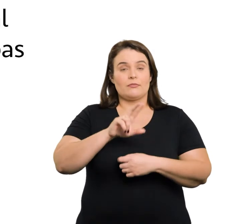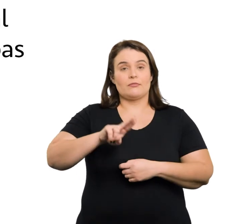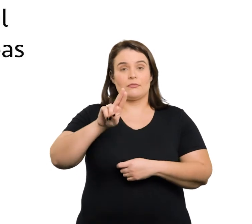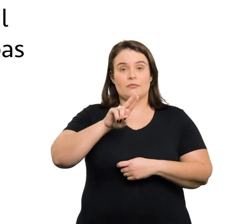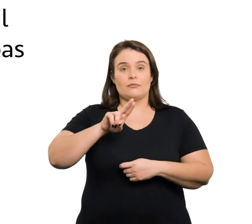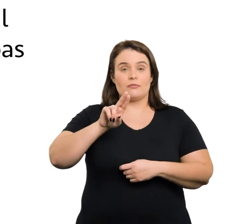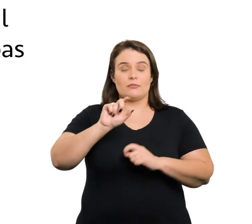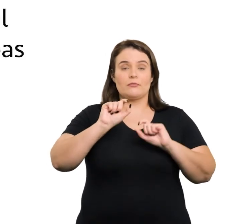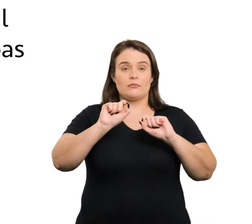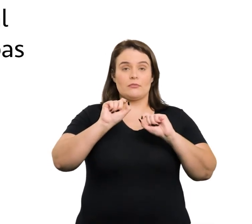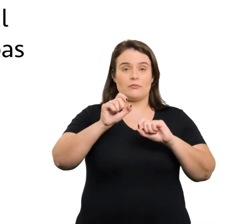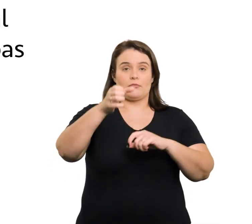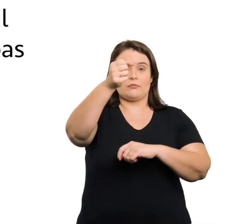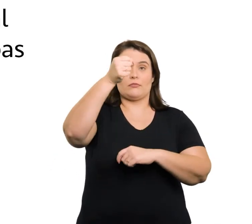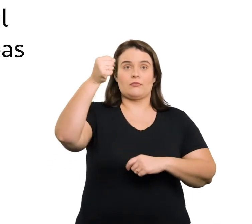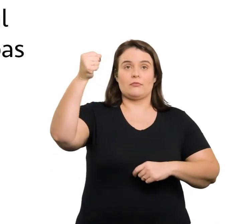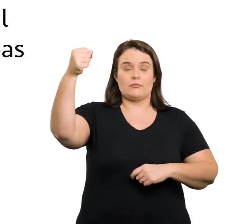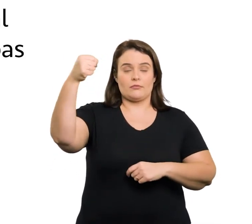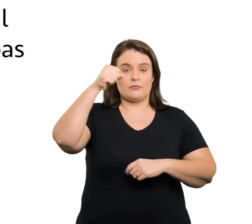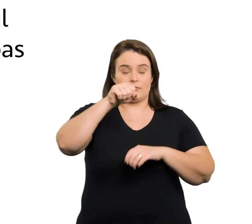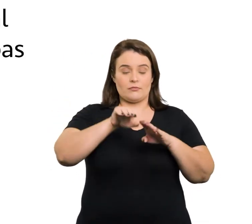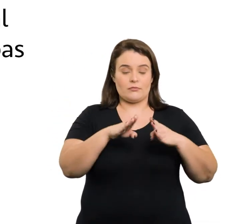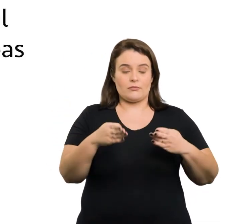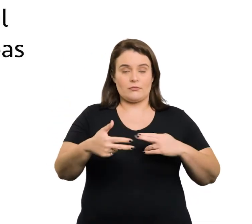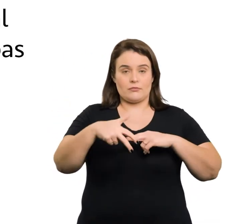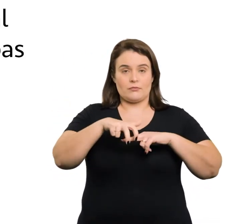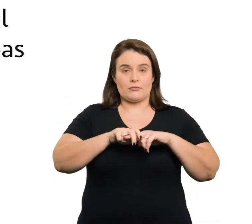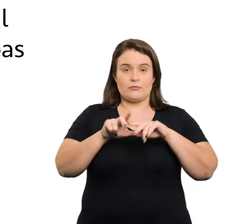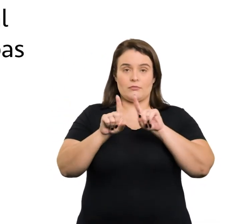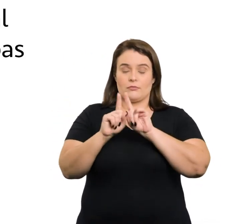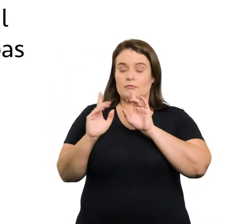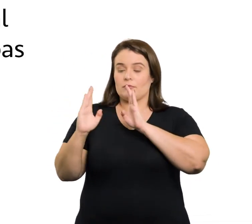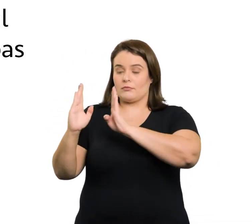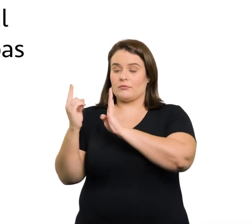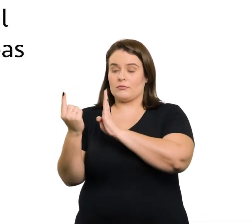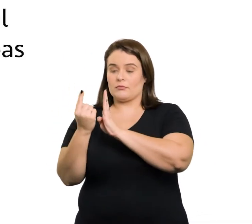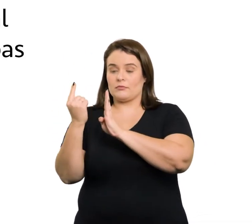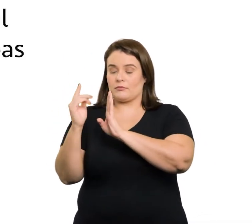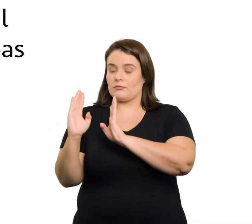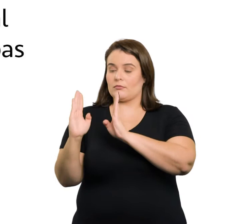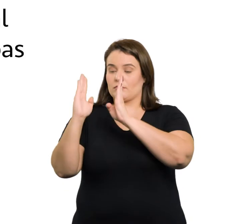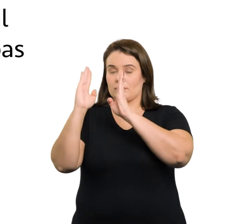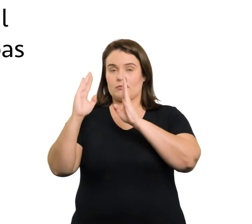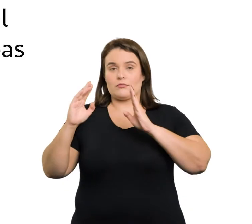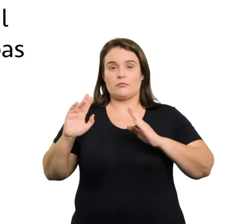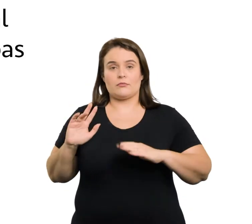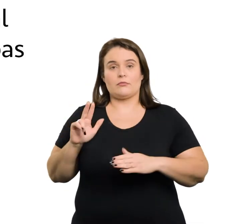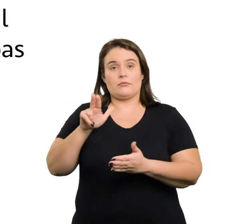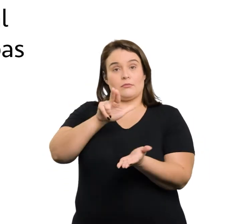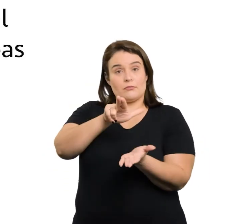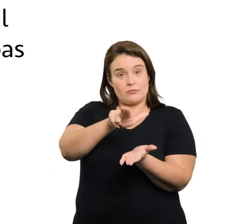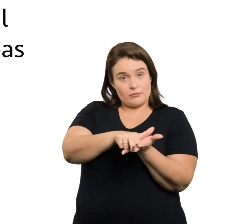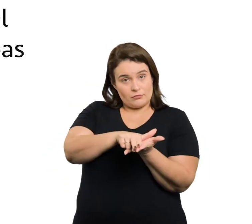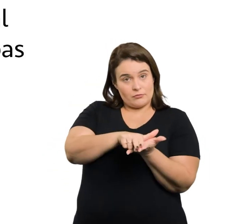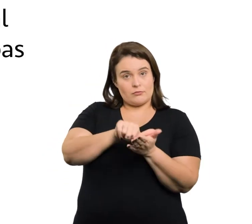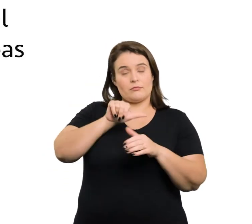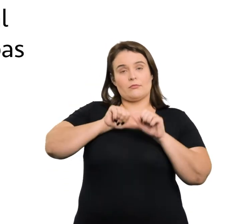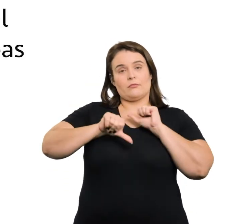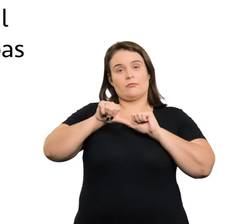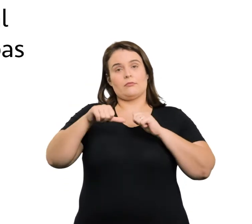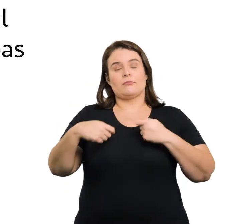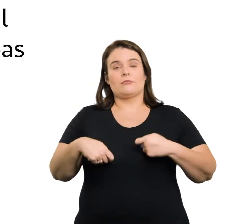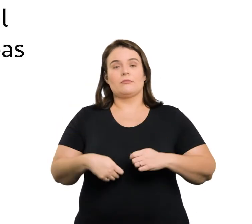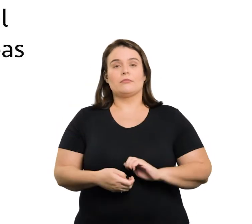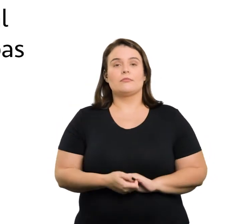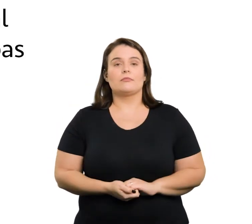também as condições para uso do armário, banco e cabina individual com superfície para troca de roupas na